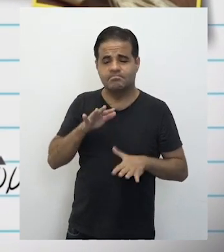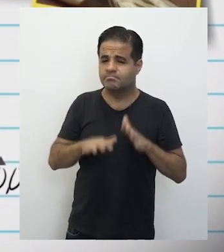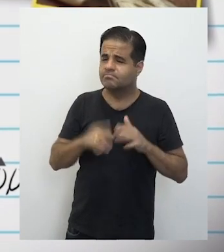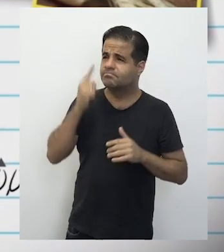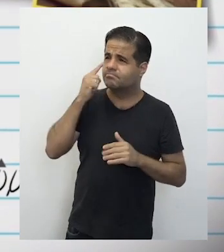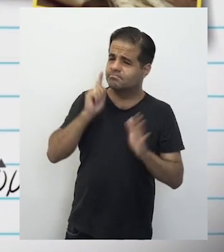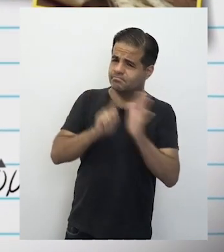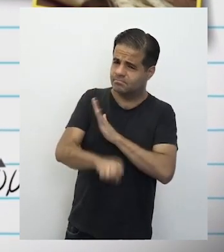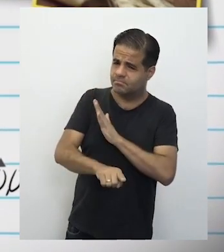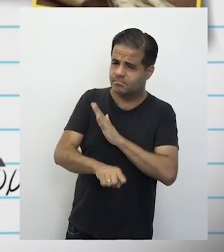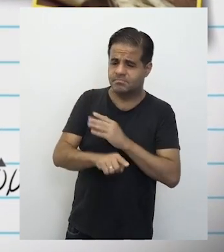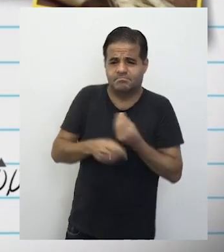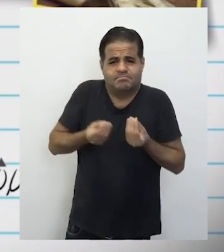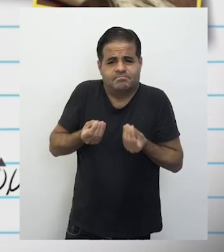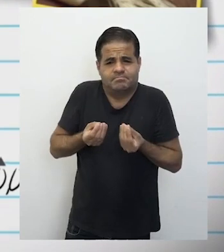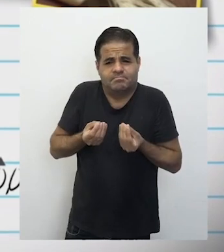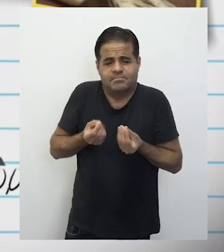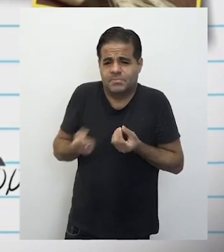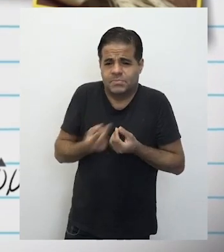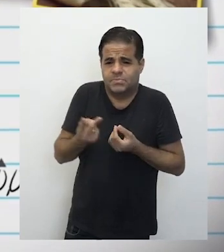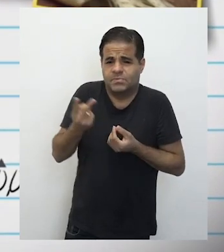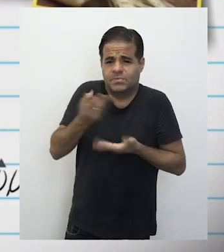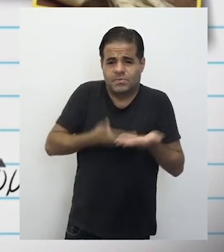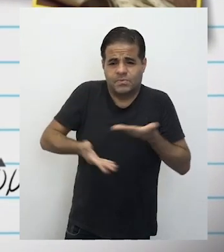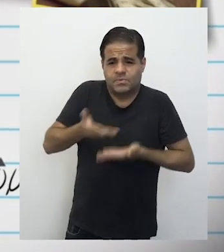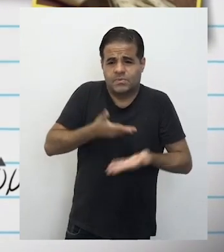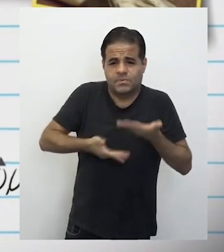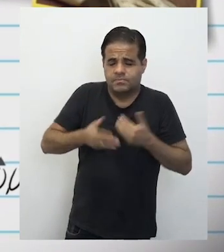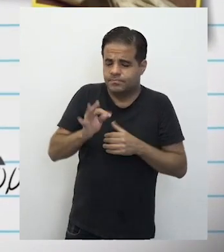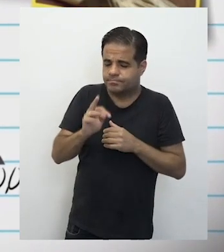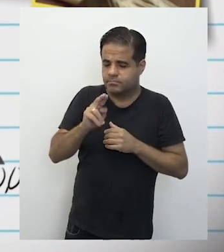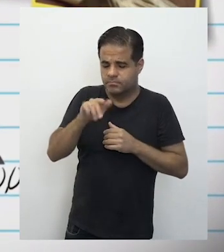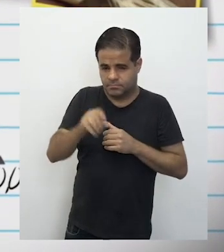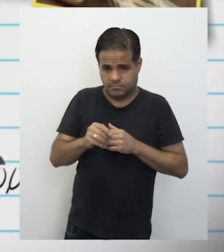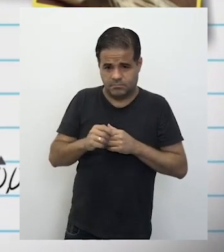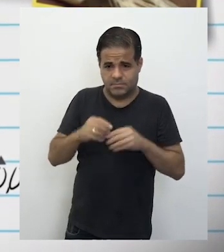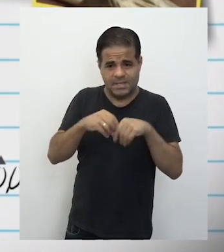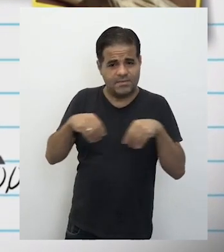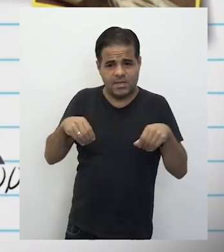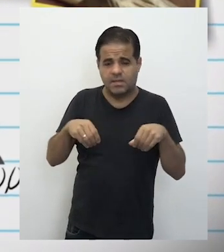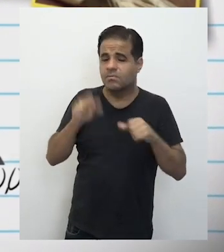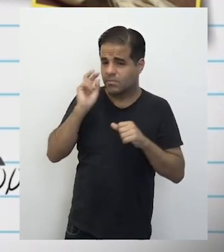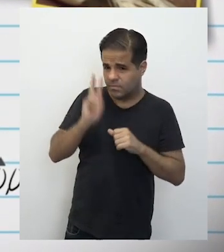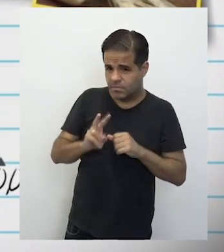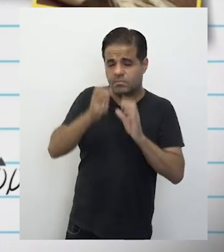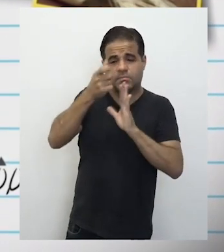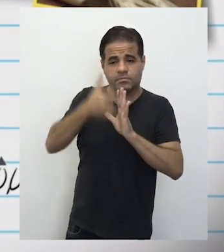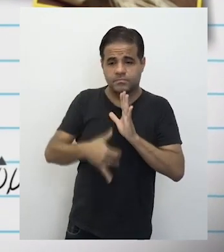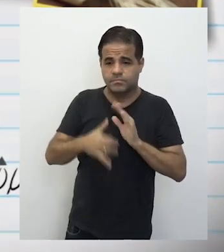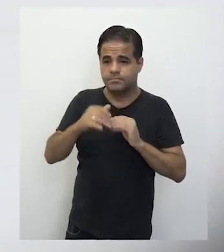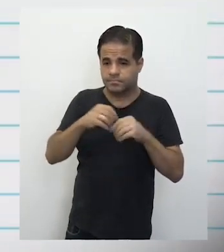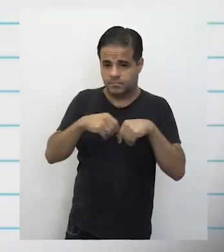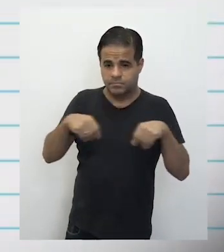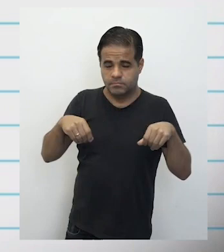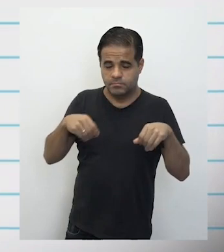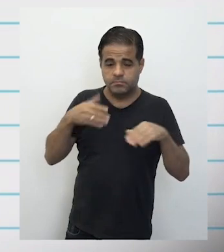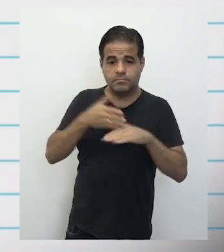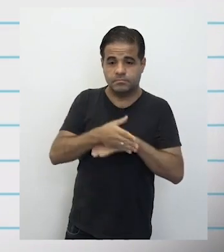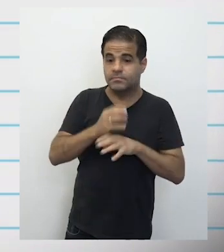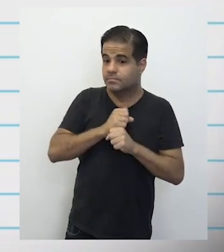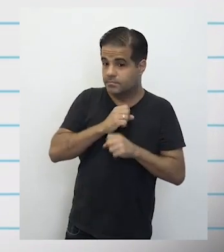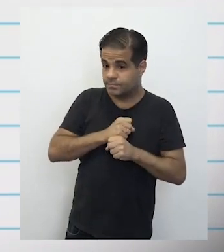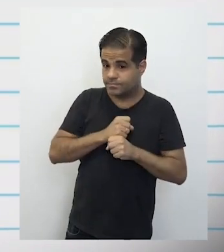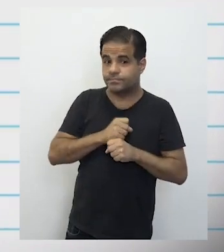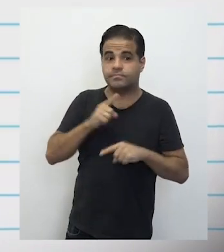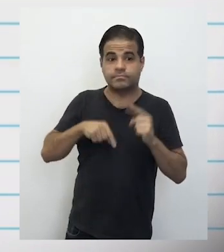se perguntando, mas e os valores relativos ao trigo e à farinha? Como vimos na definição do PIB, o que entra no cálculo são